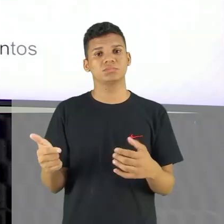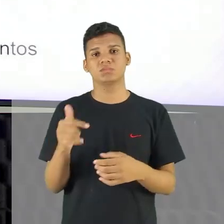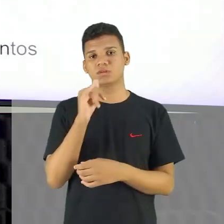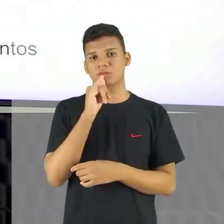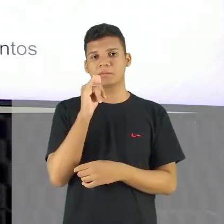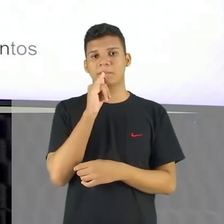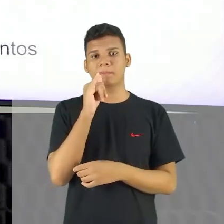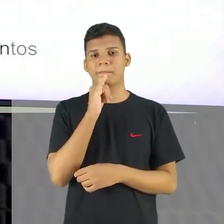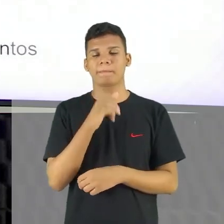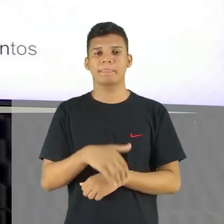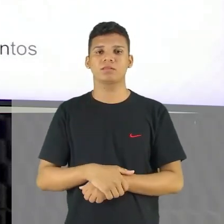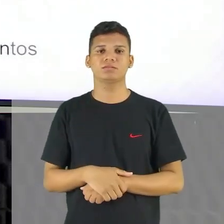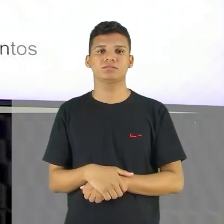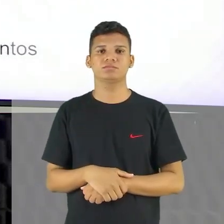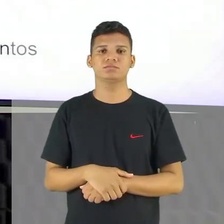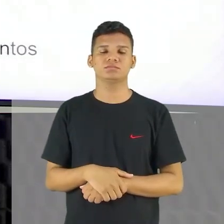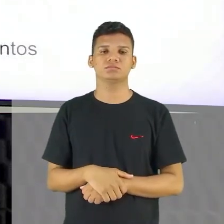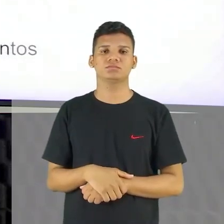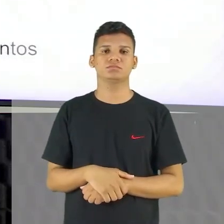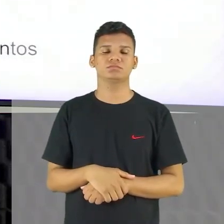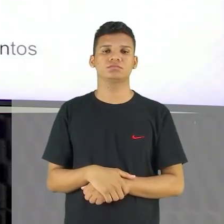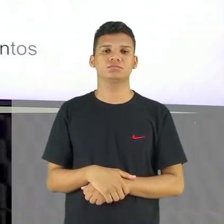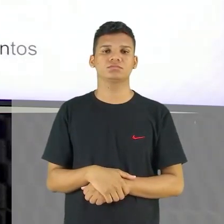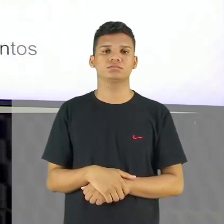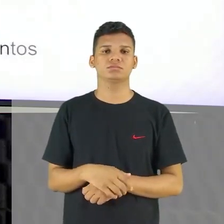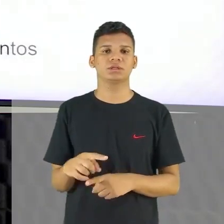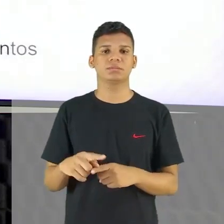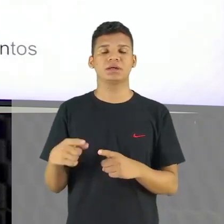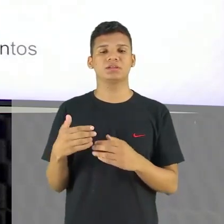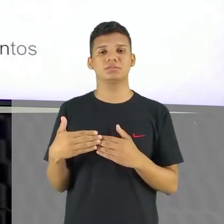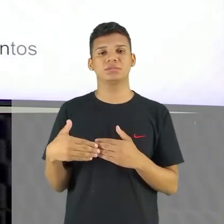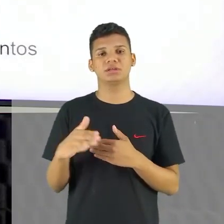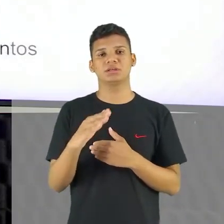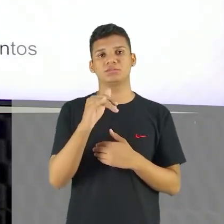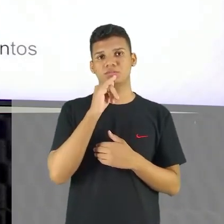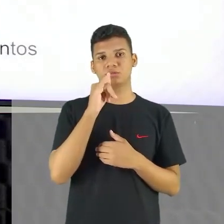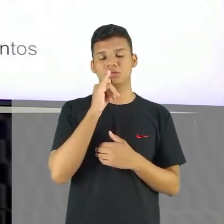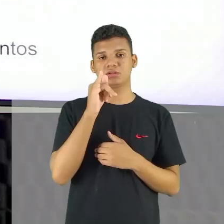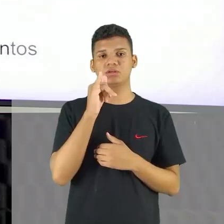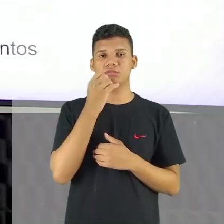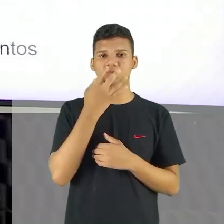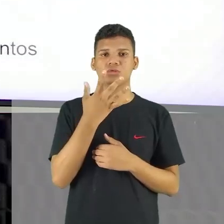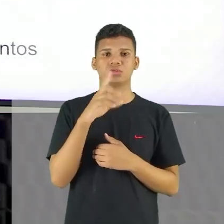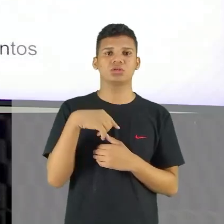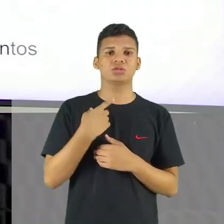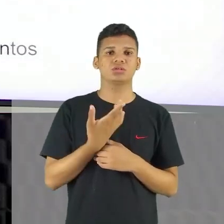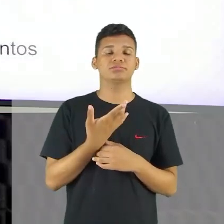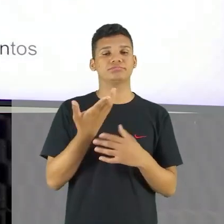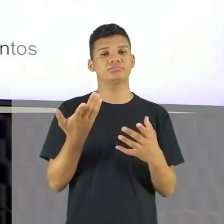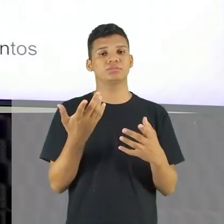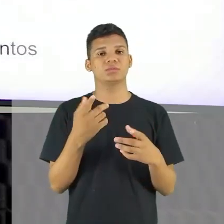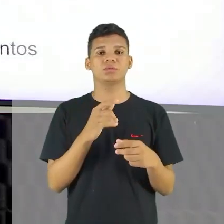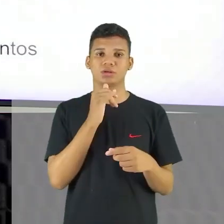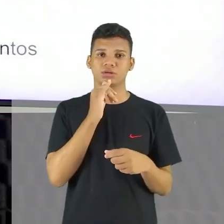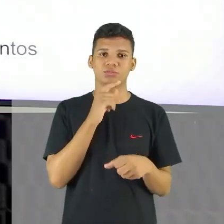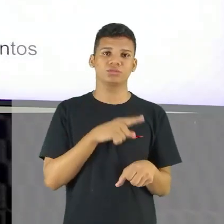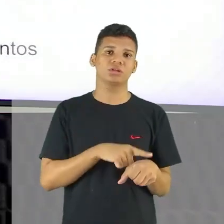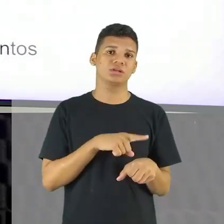o tempo, ele passa, né, gente? Que bom seria se o tempo pudesse ficar,